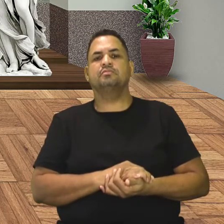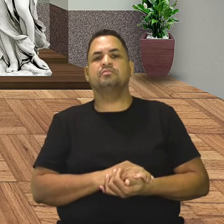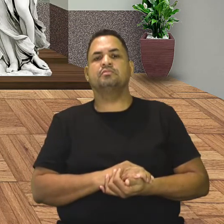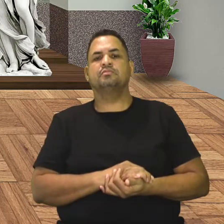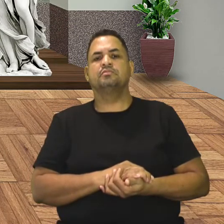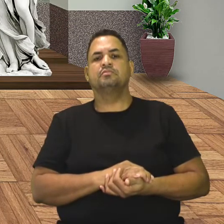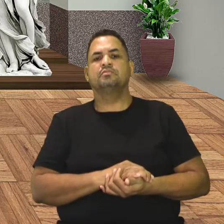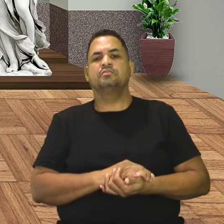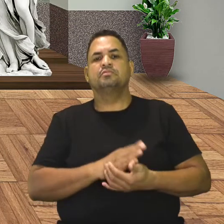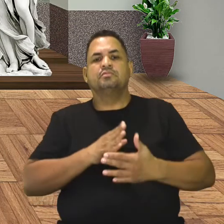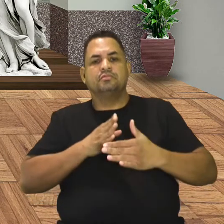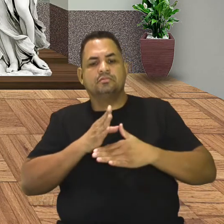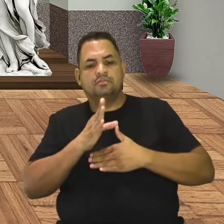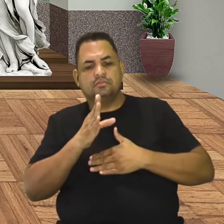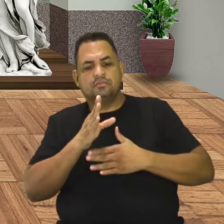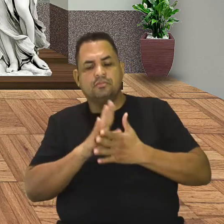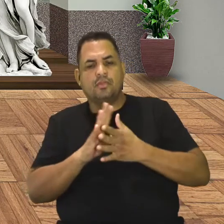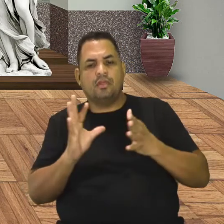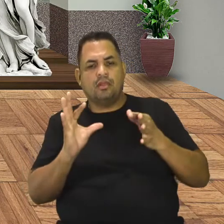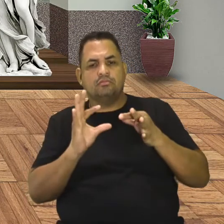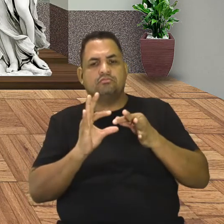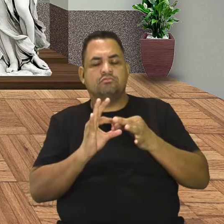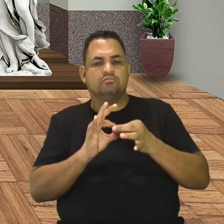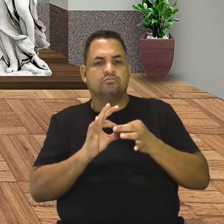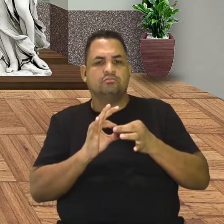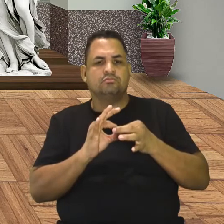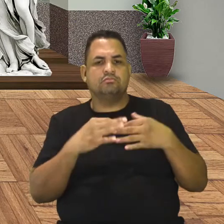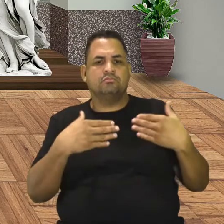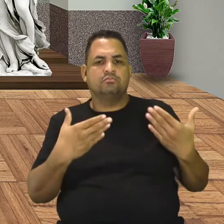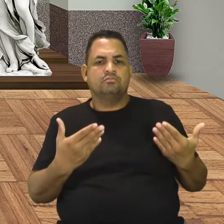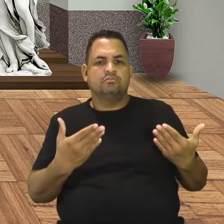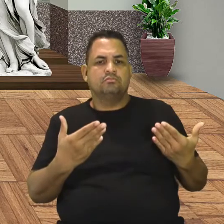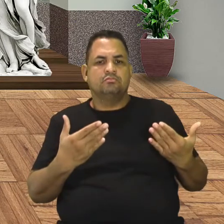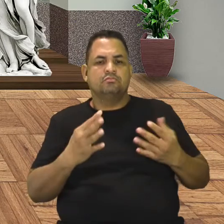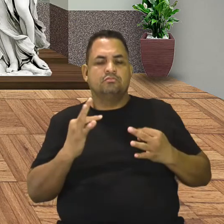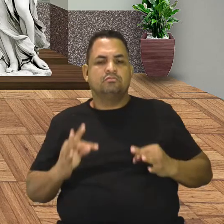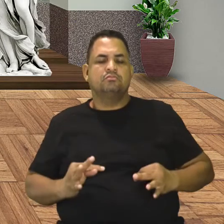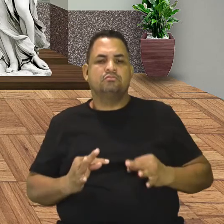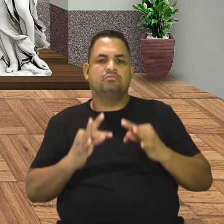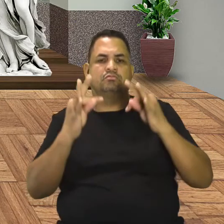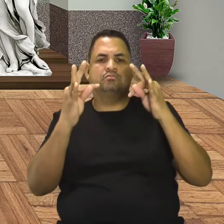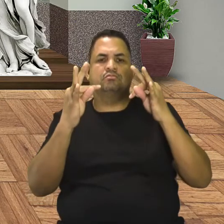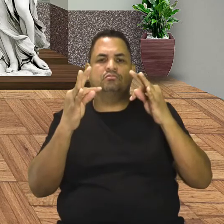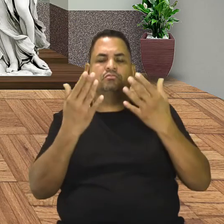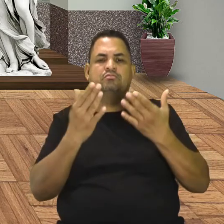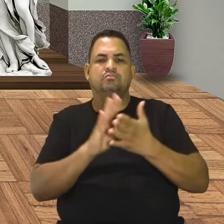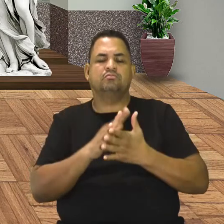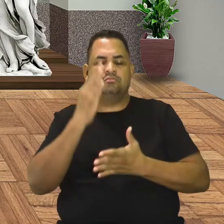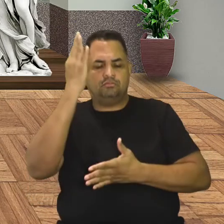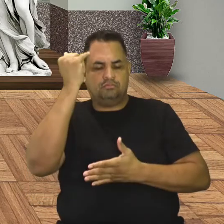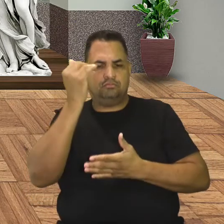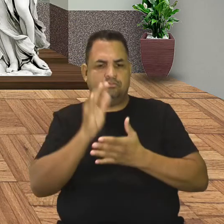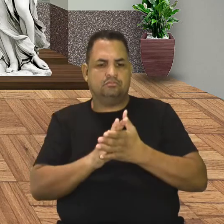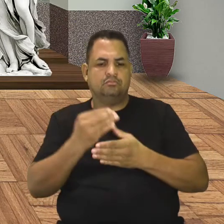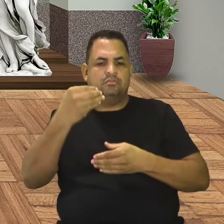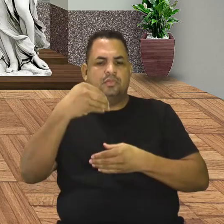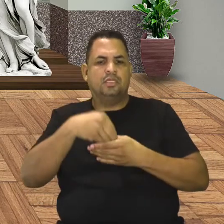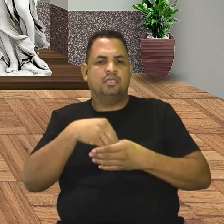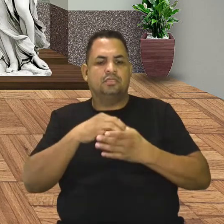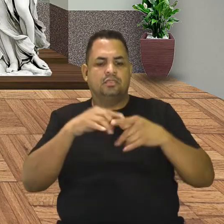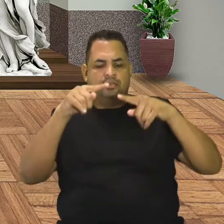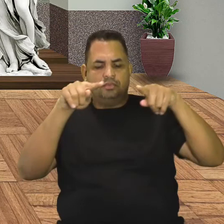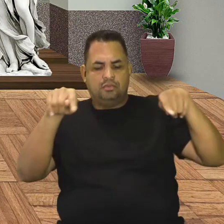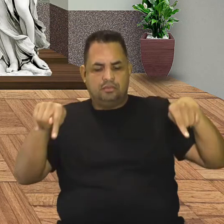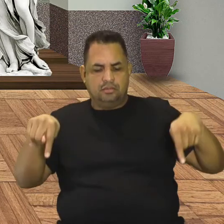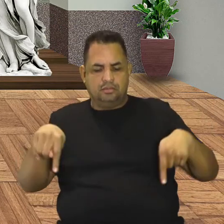ela está diretamente ligada à tecnologia. Vocês sabiam que dentro do aeroporto, lá você chega